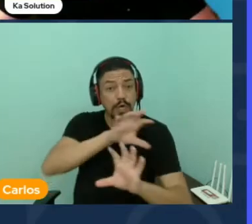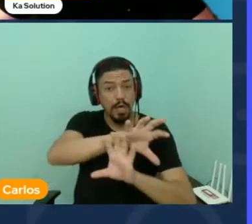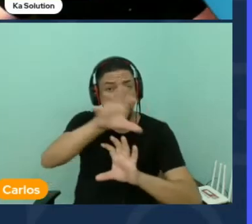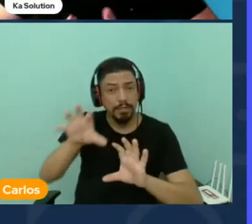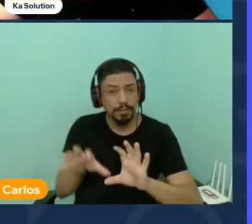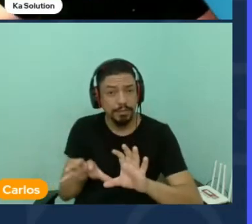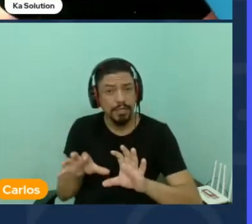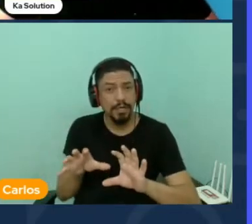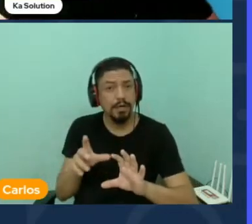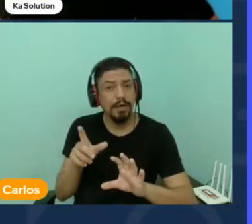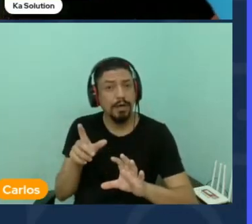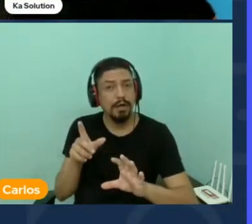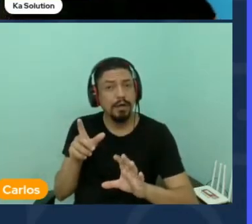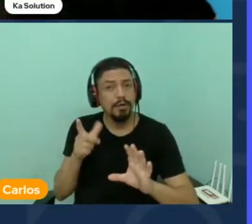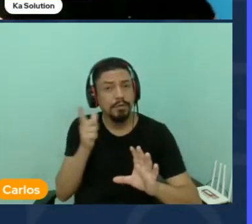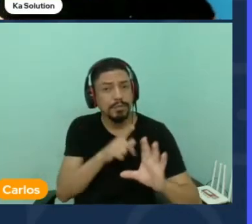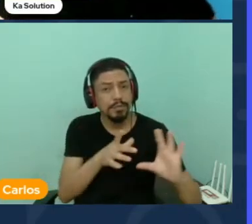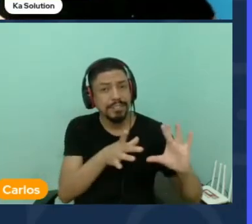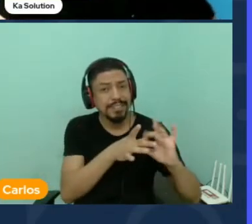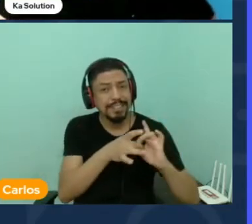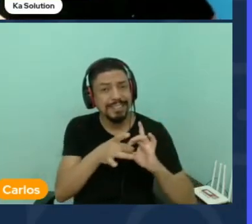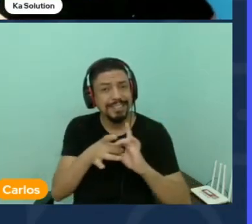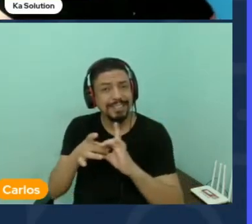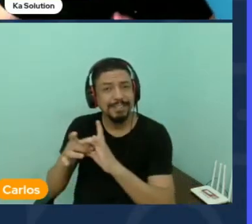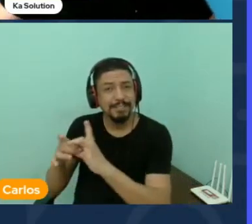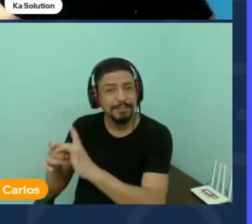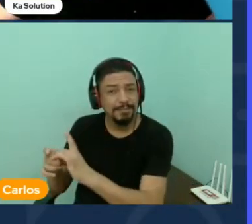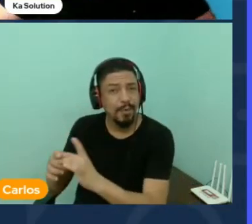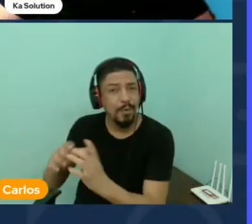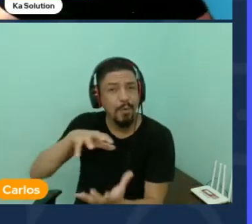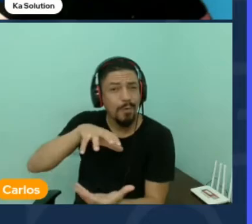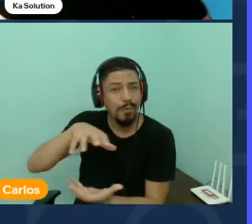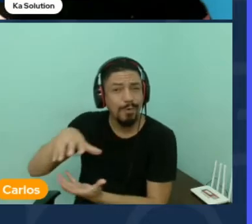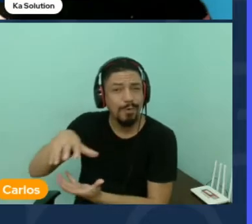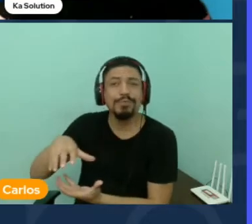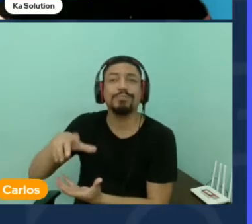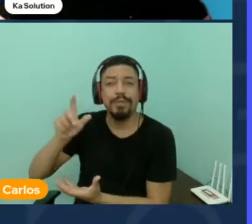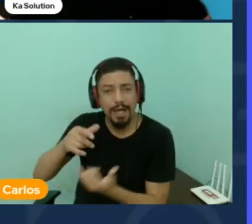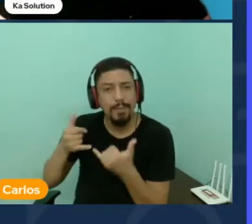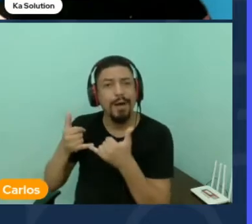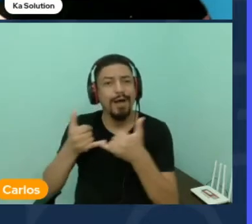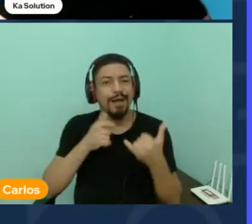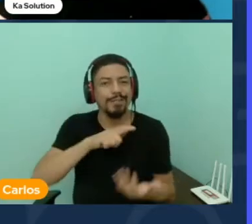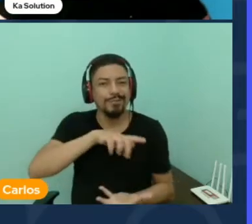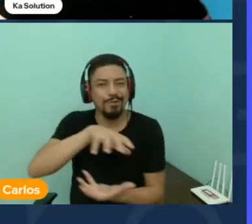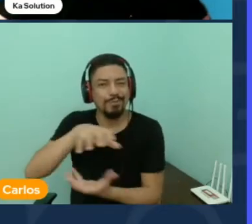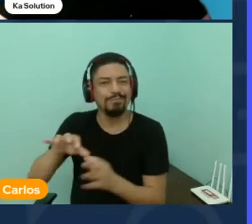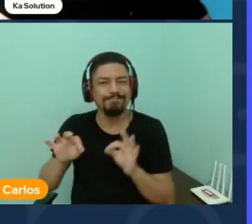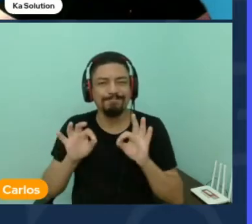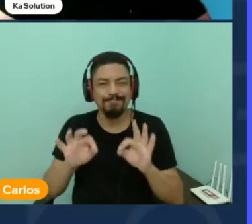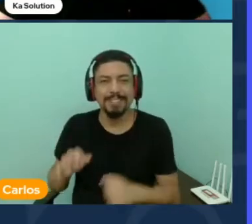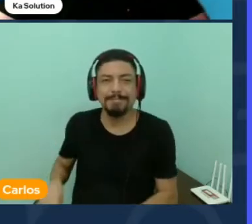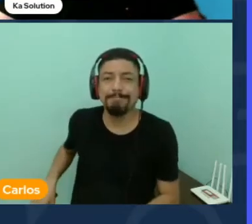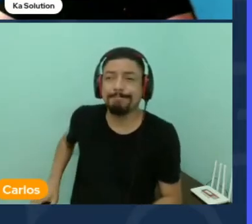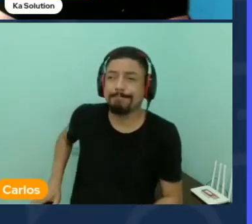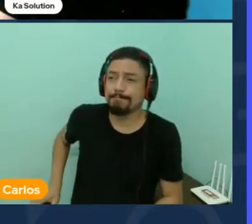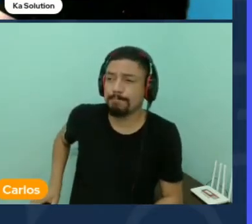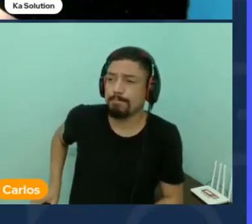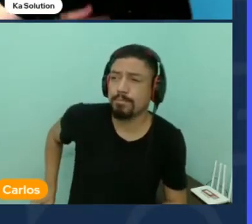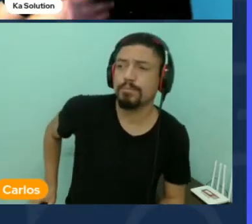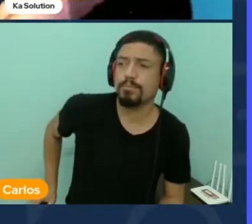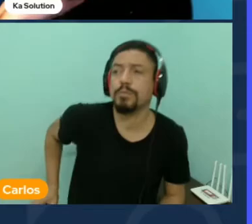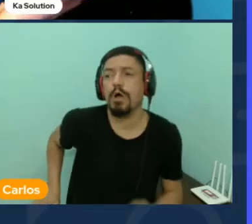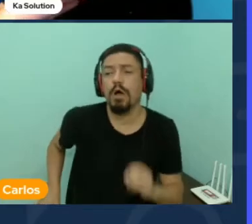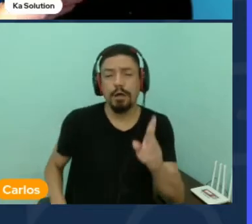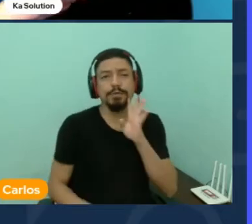elas são conectadas entre si. Então, é realmente uma grande rede global. Mas legal, Leandro,